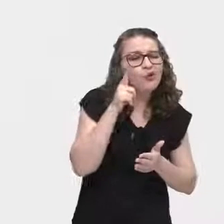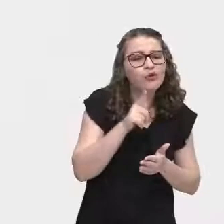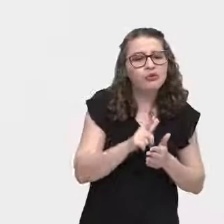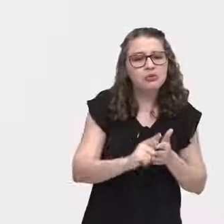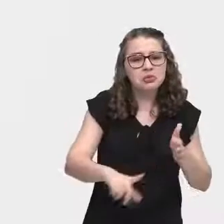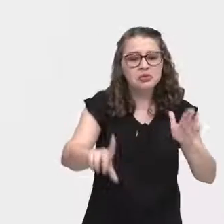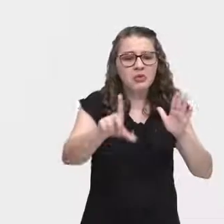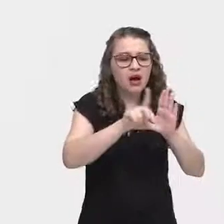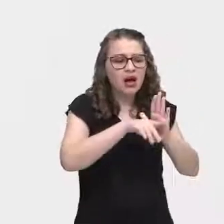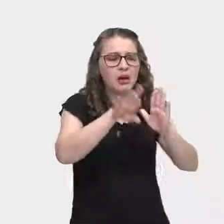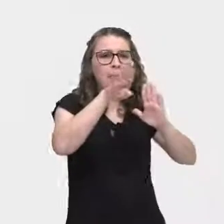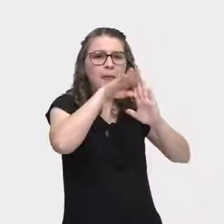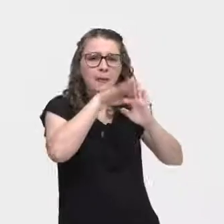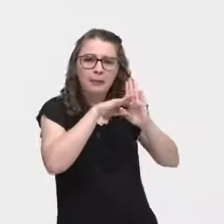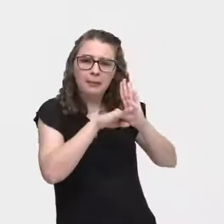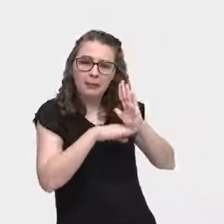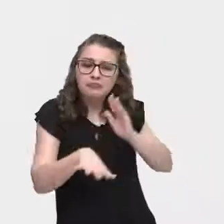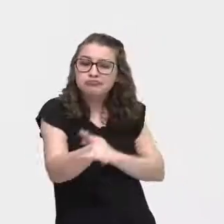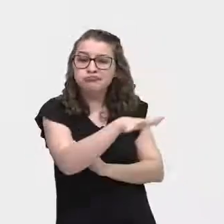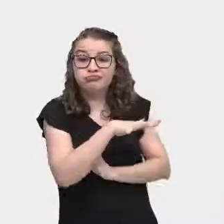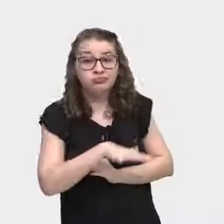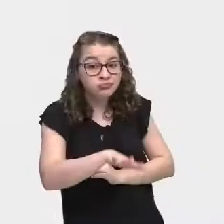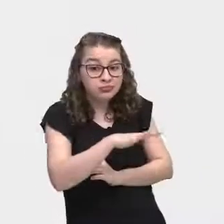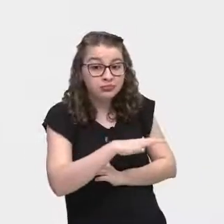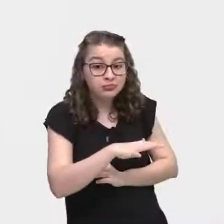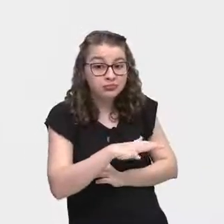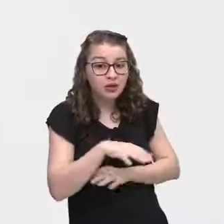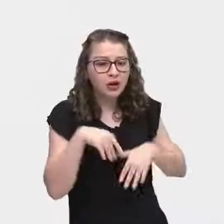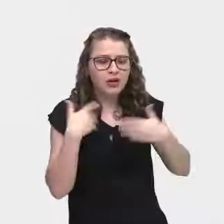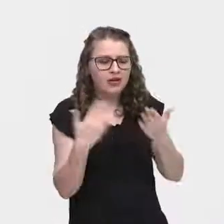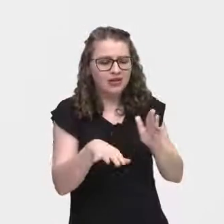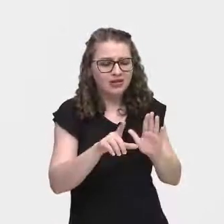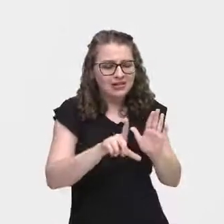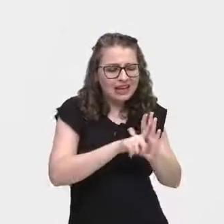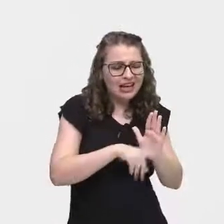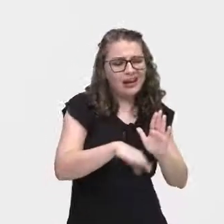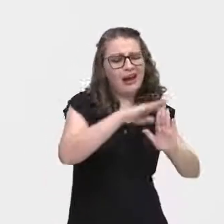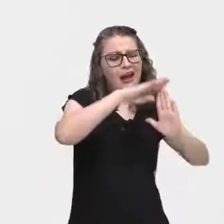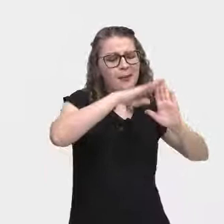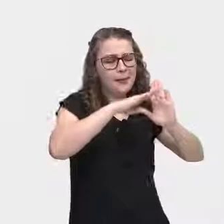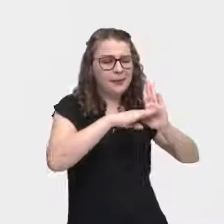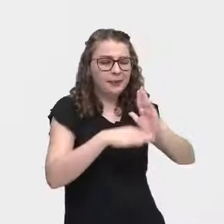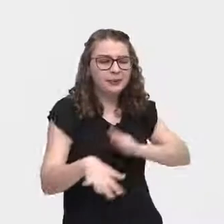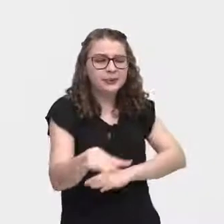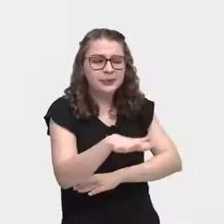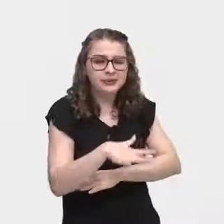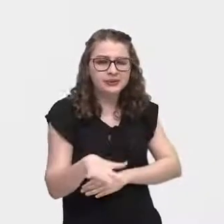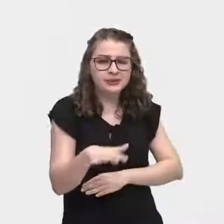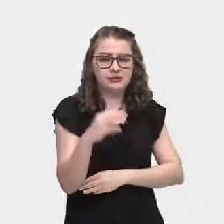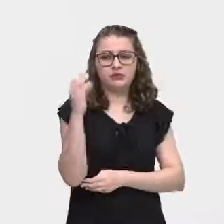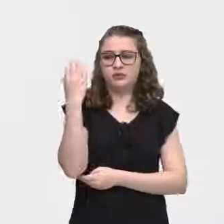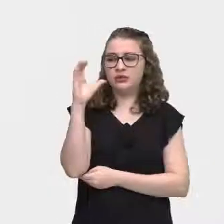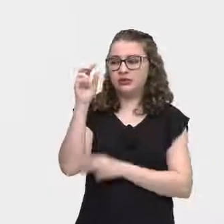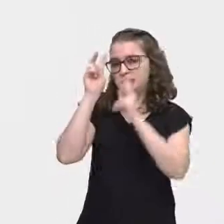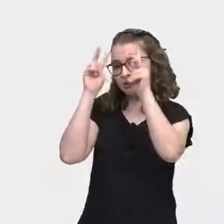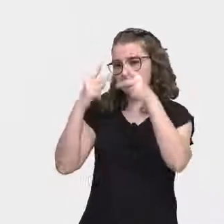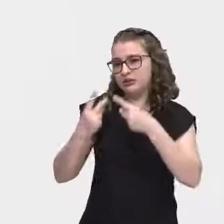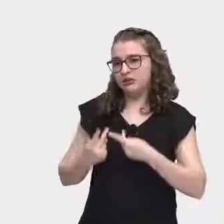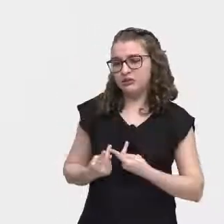gerais? Então, como é que nós vamos determinar leis gerais para as ciências humanas? Para